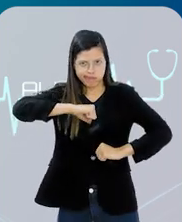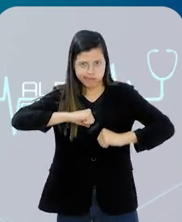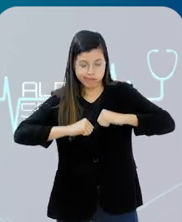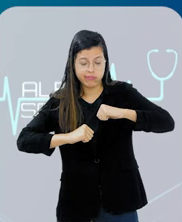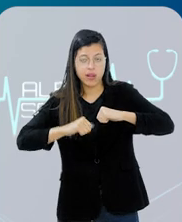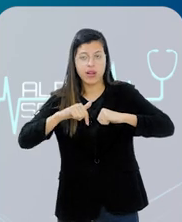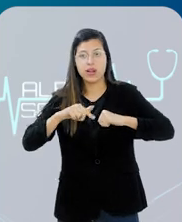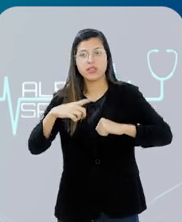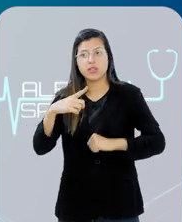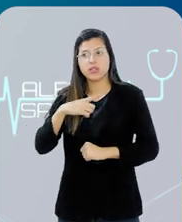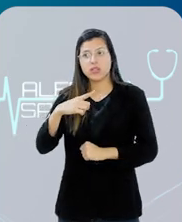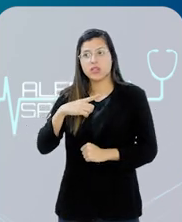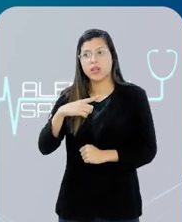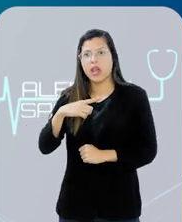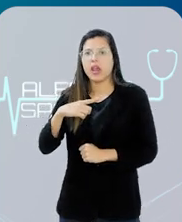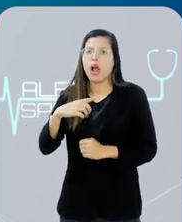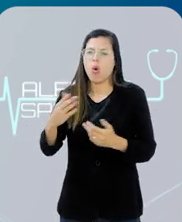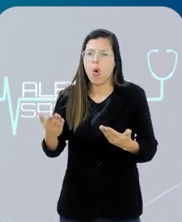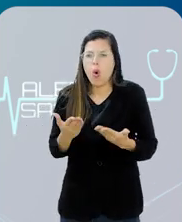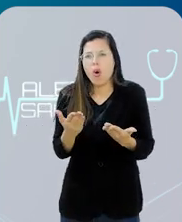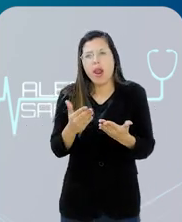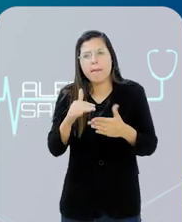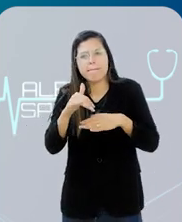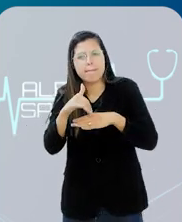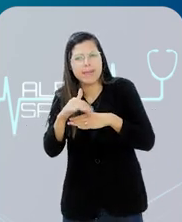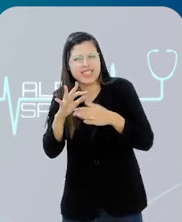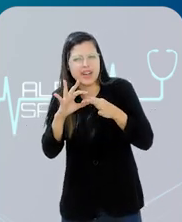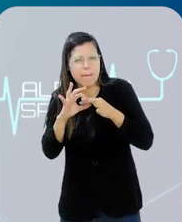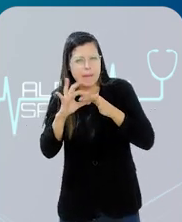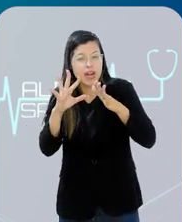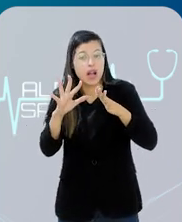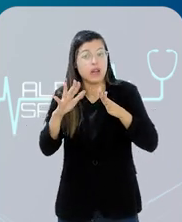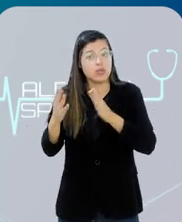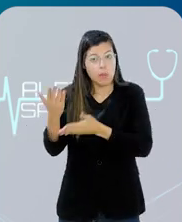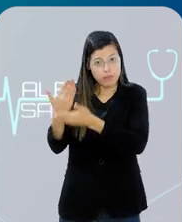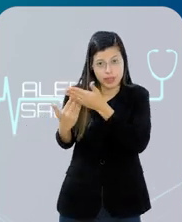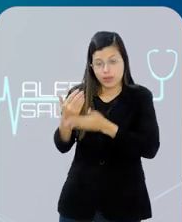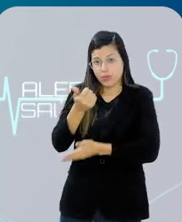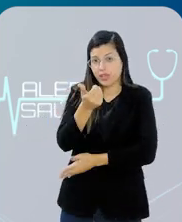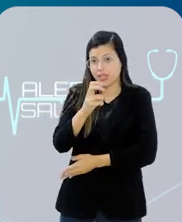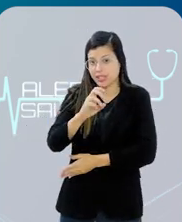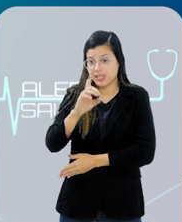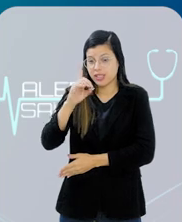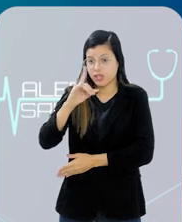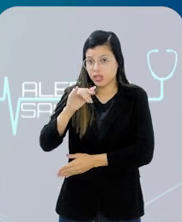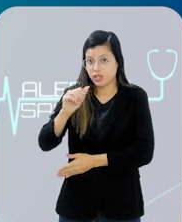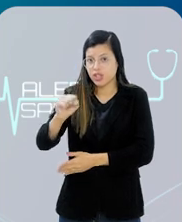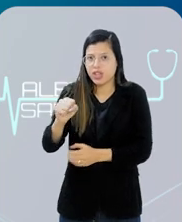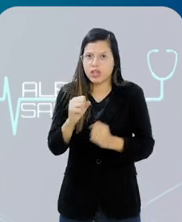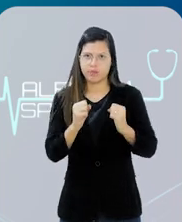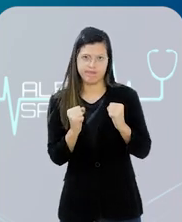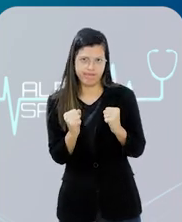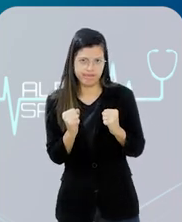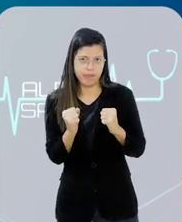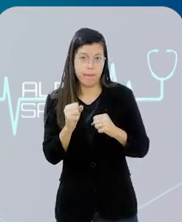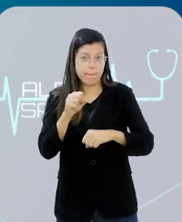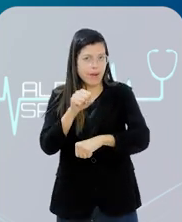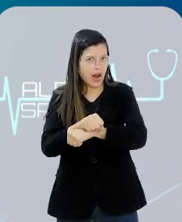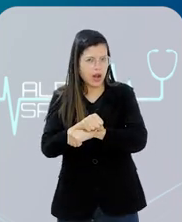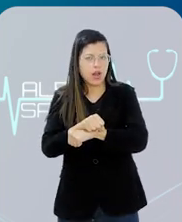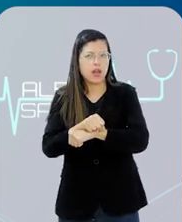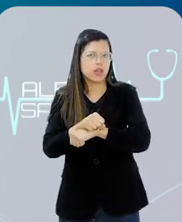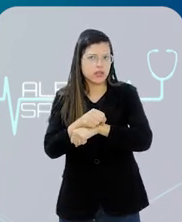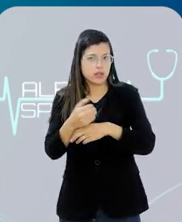mais liberada. Antigamente, a gente mantinha a paciente quase 15 dias com os braços colados ao corpo, mas hoje é